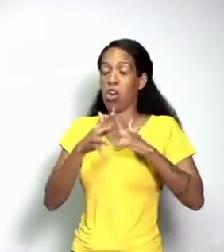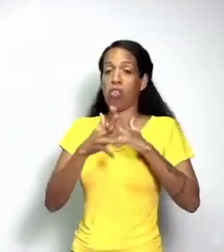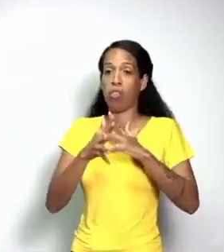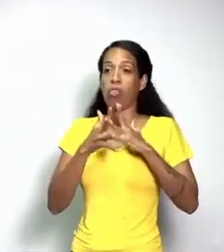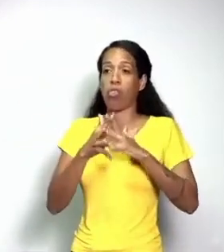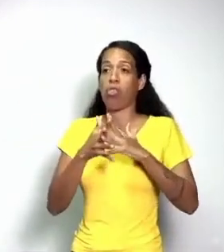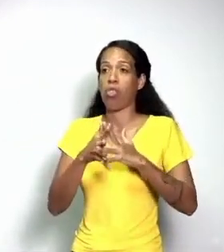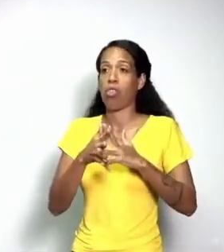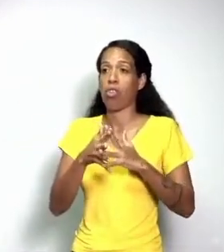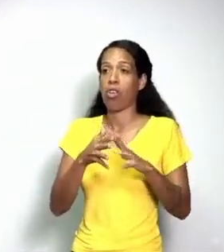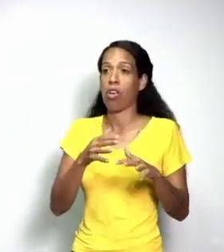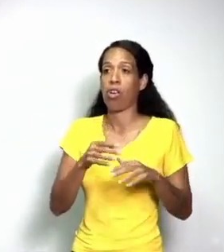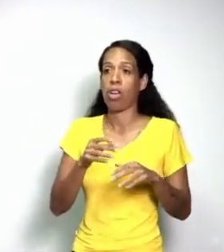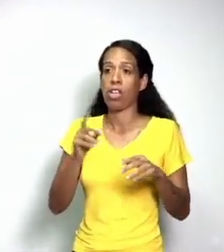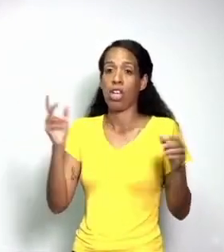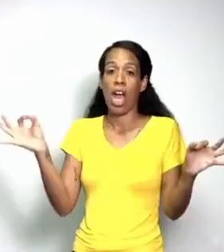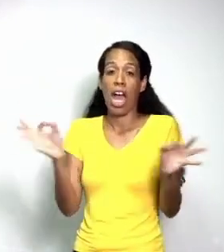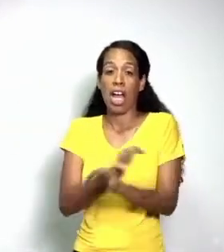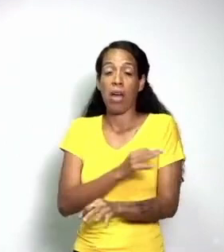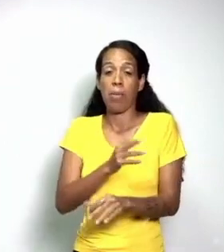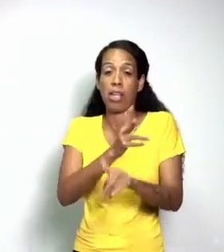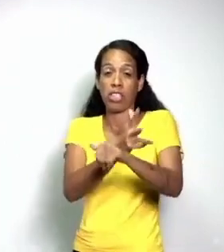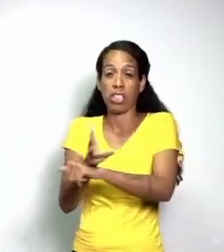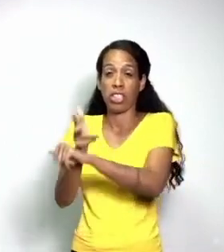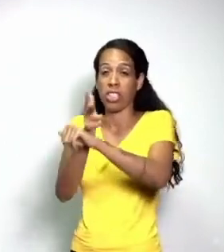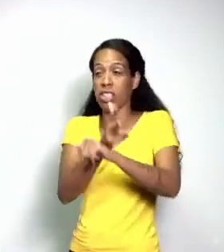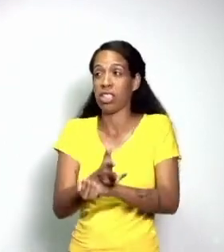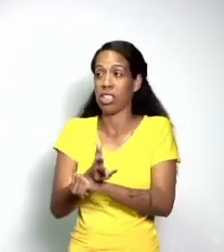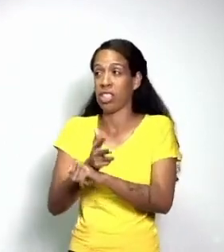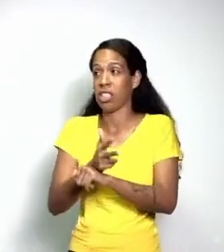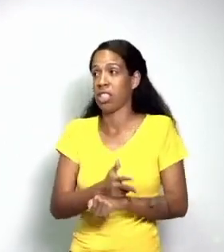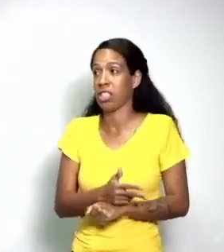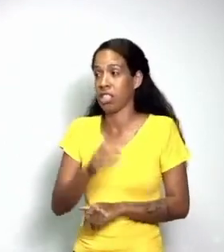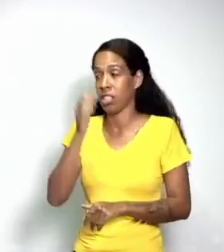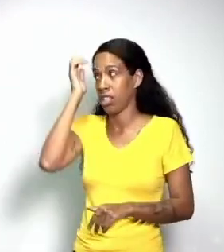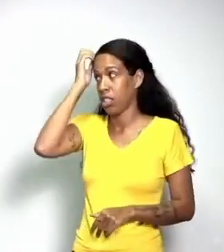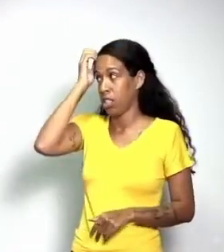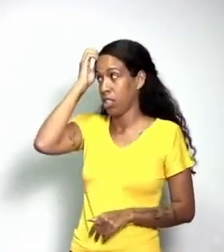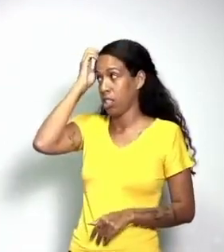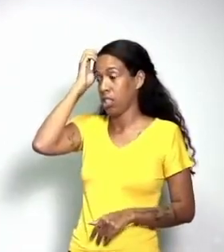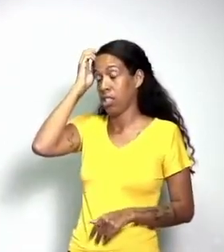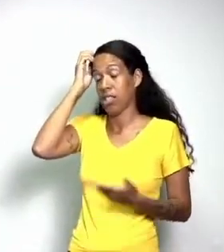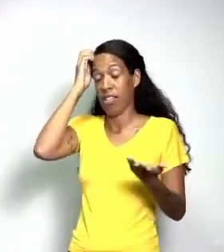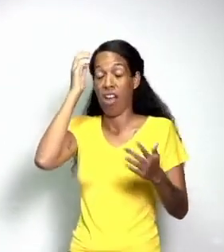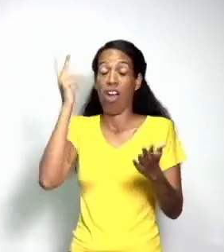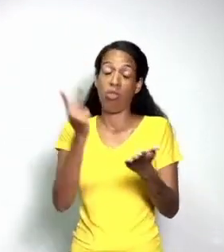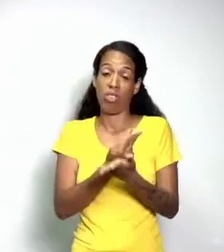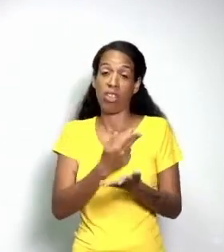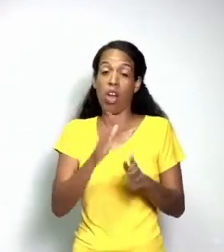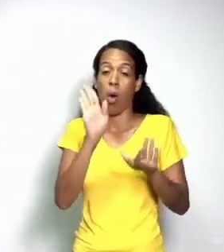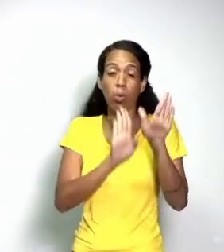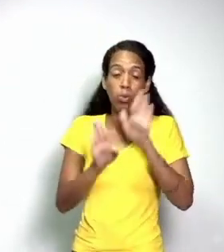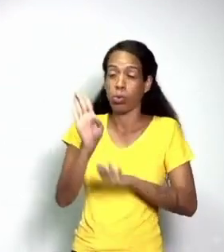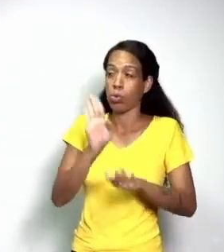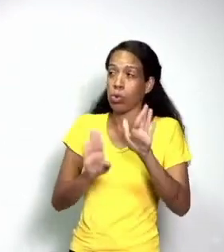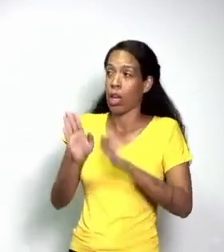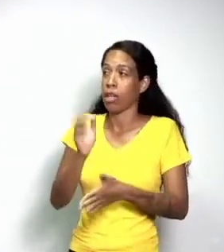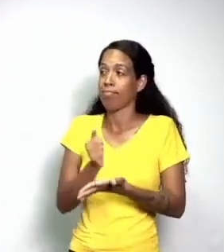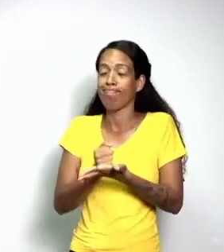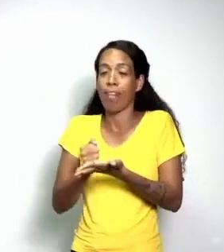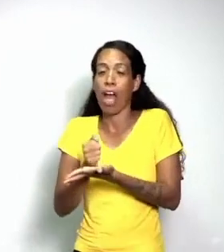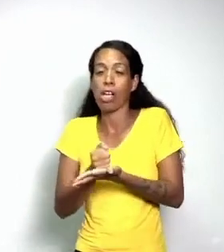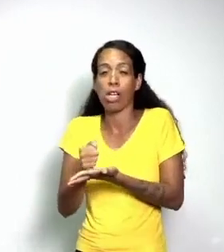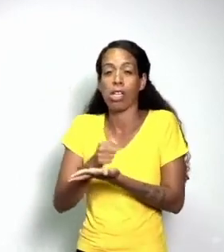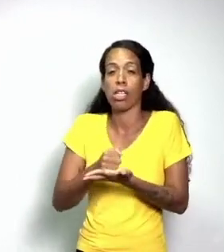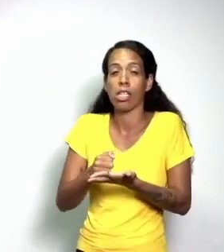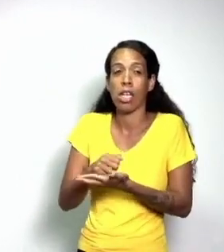e formatou o cartão que tinha acabado de gravar. Então, é isso. São cuidados básicos assim que